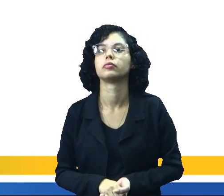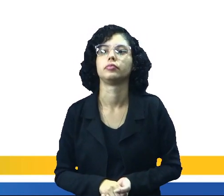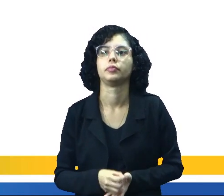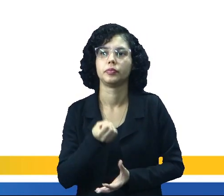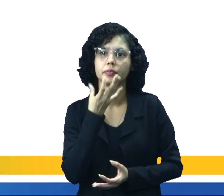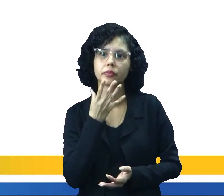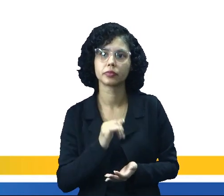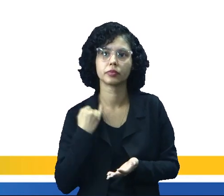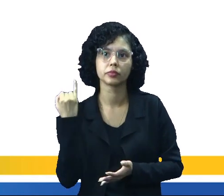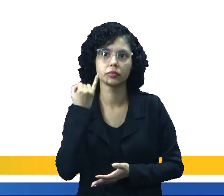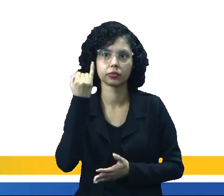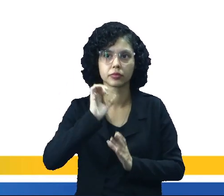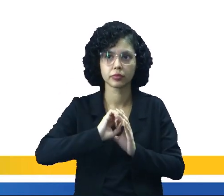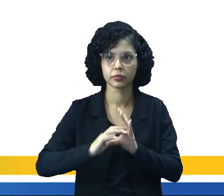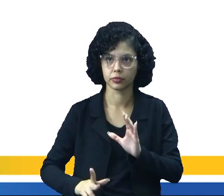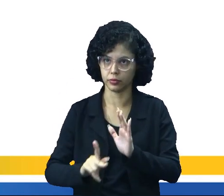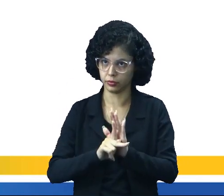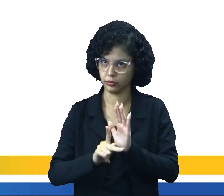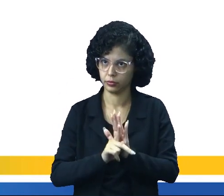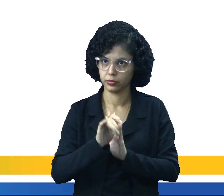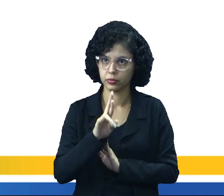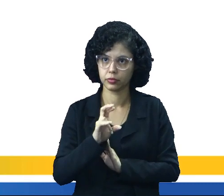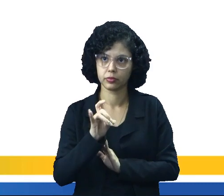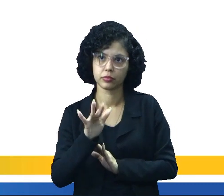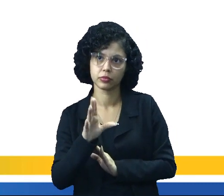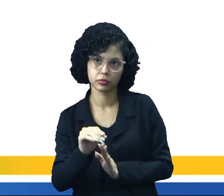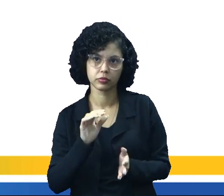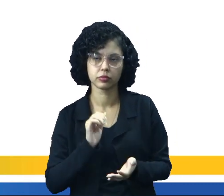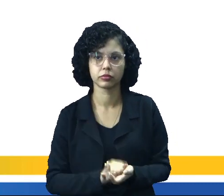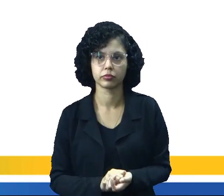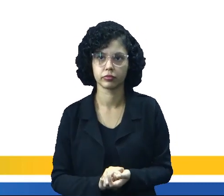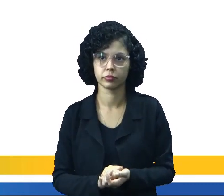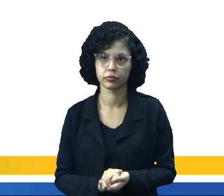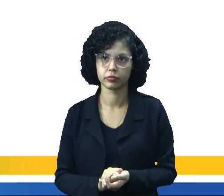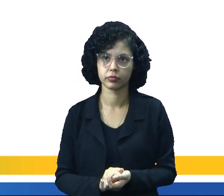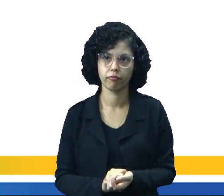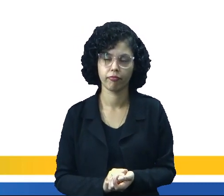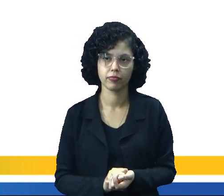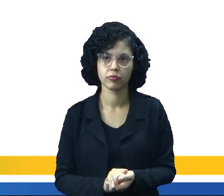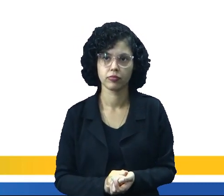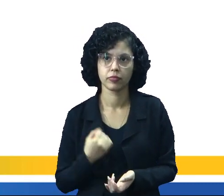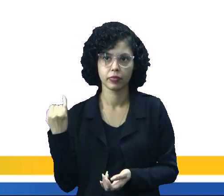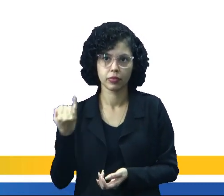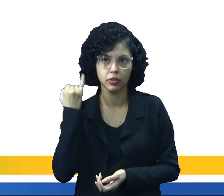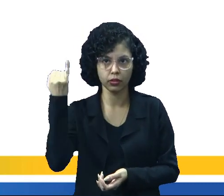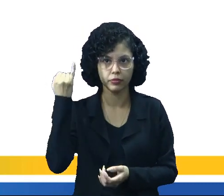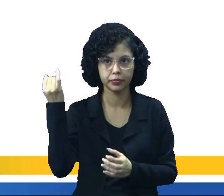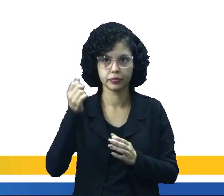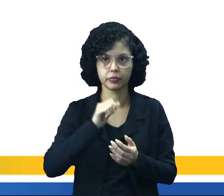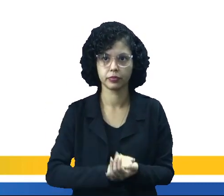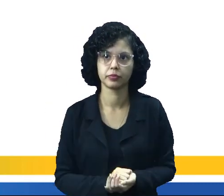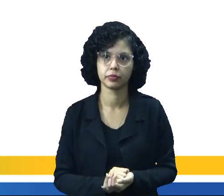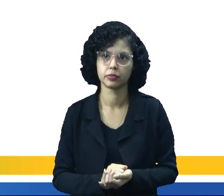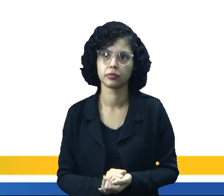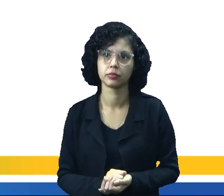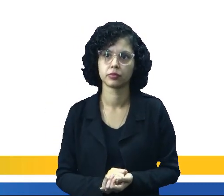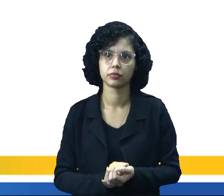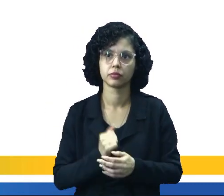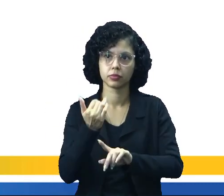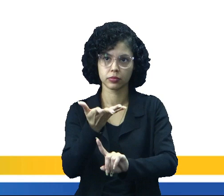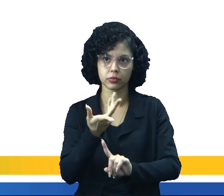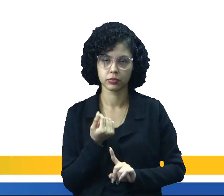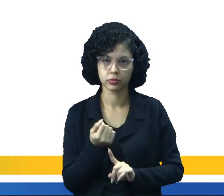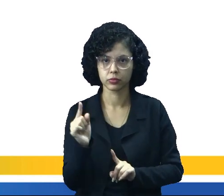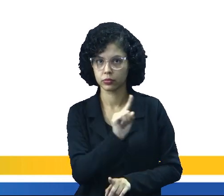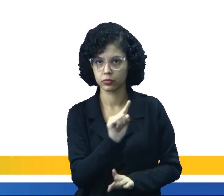Bom, principais características aí do abstracionismo, né? Nós temos aí arte